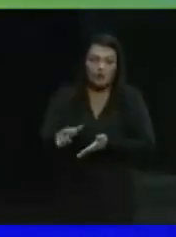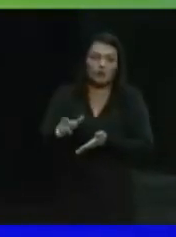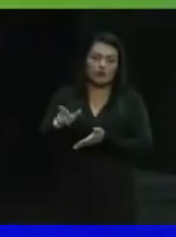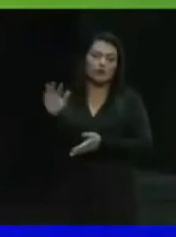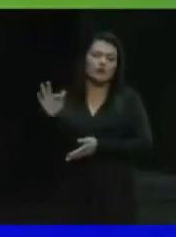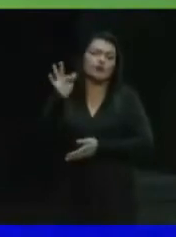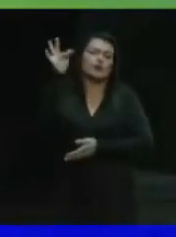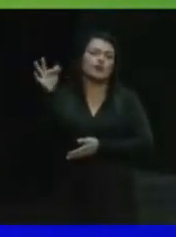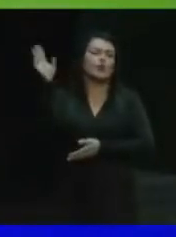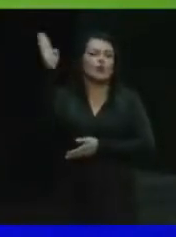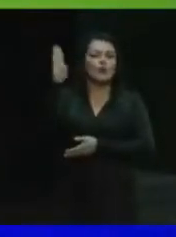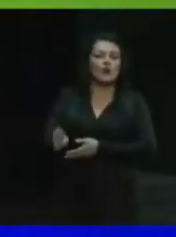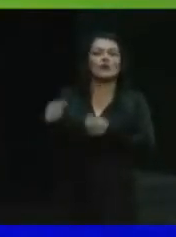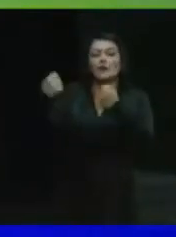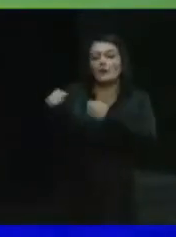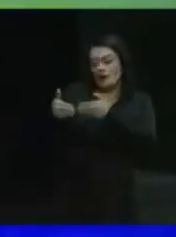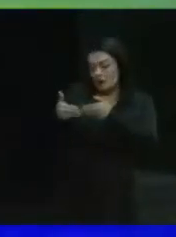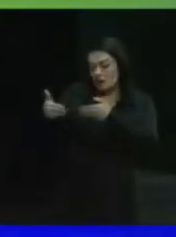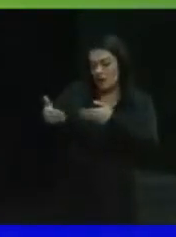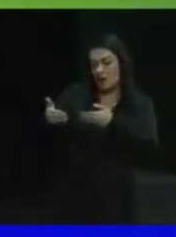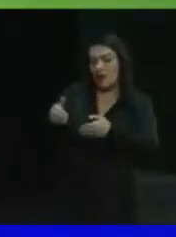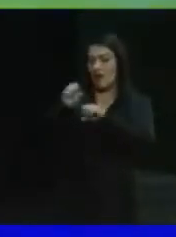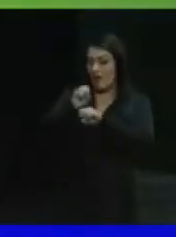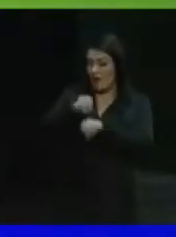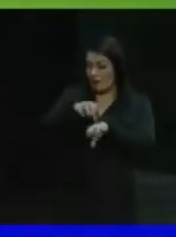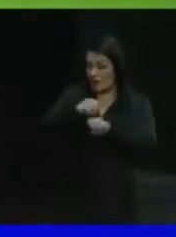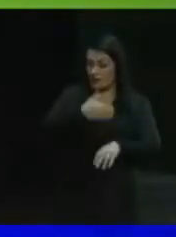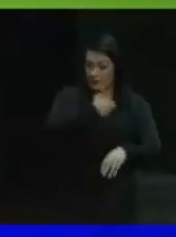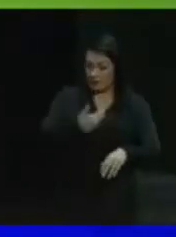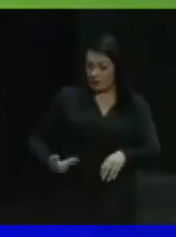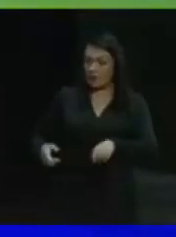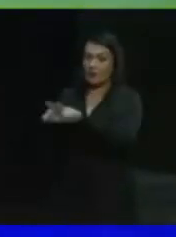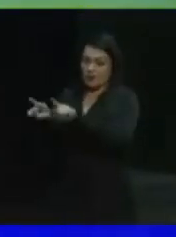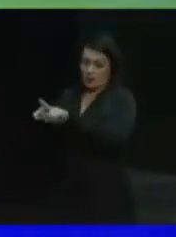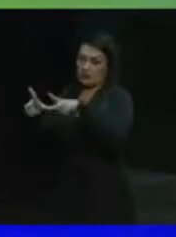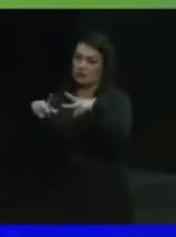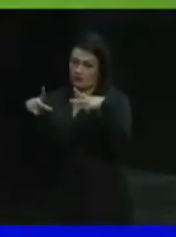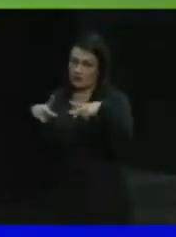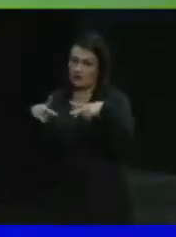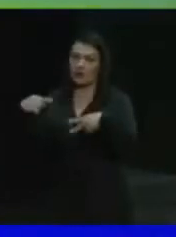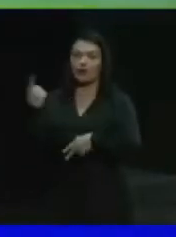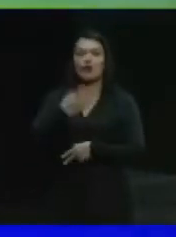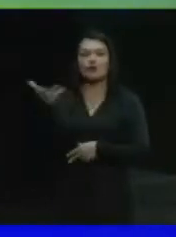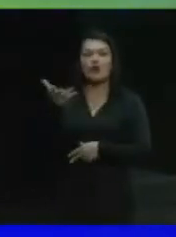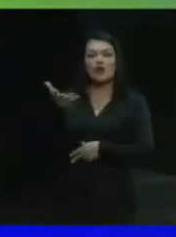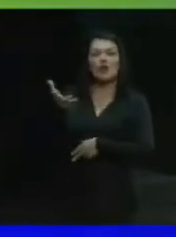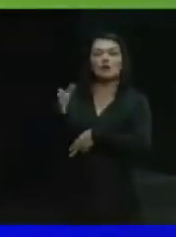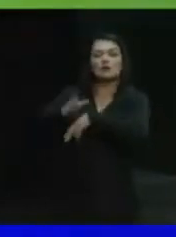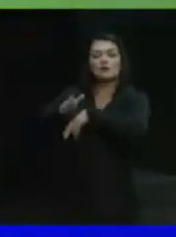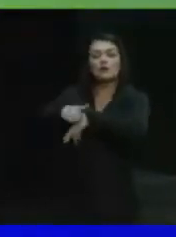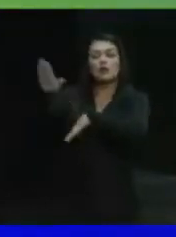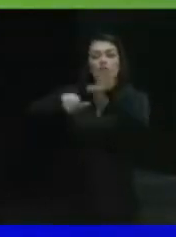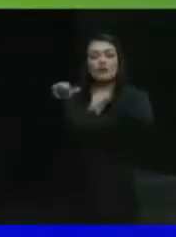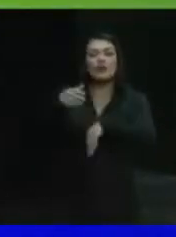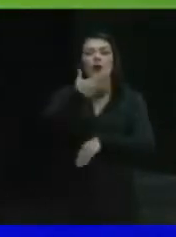Brasil depende do presente da educação pública e privada. Queremos trazer os pais para participarem mais da vida